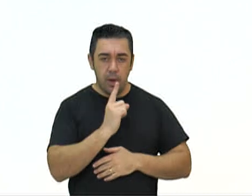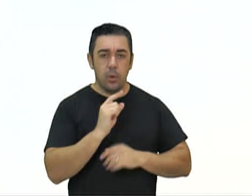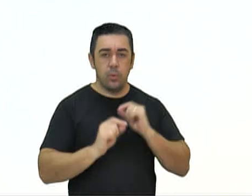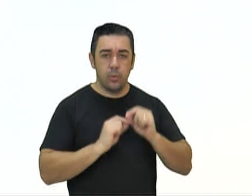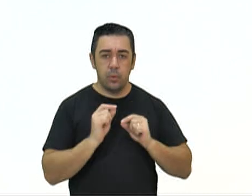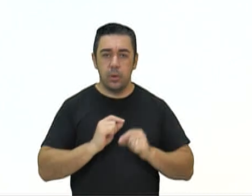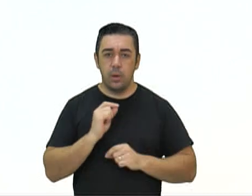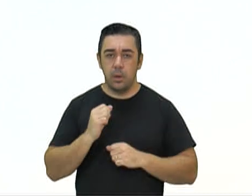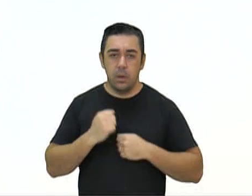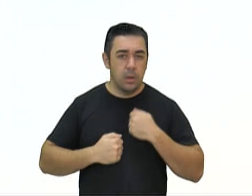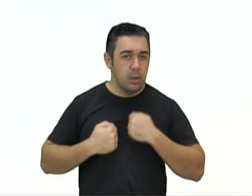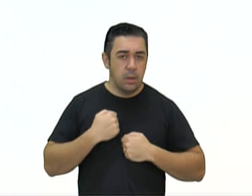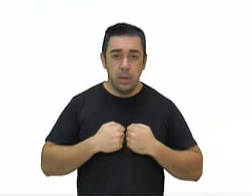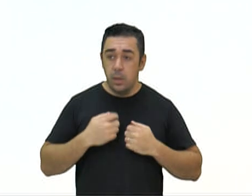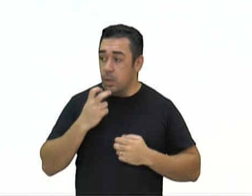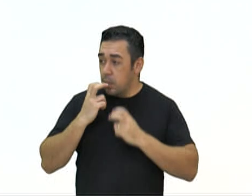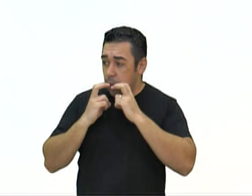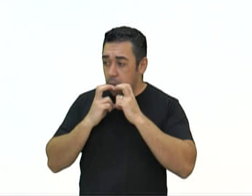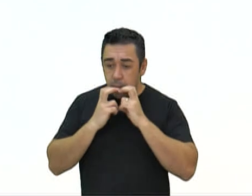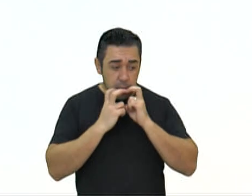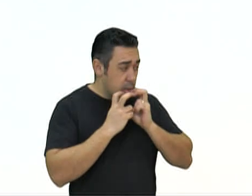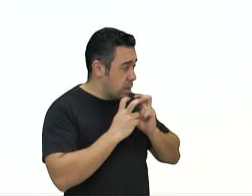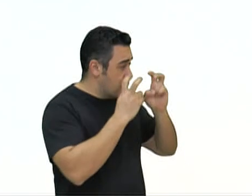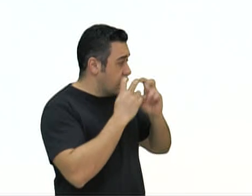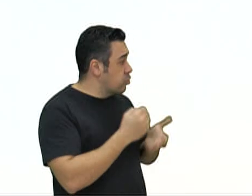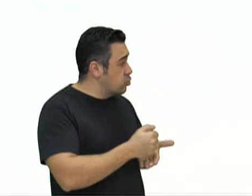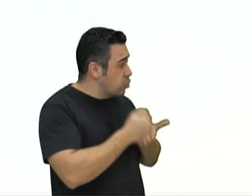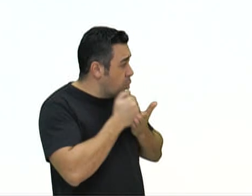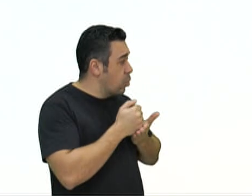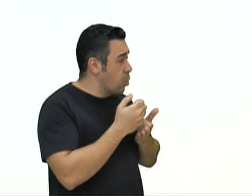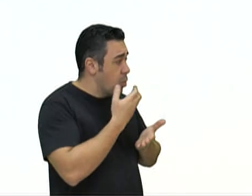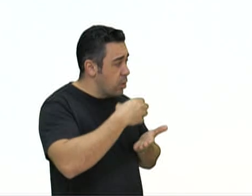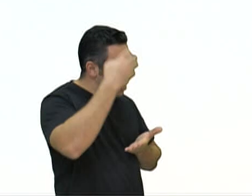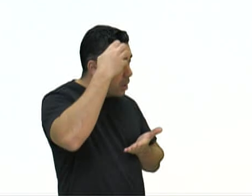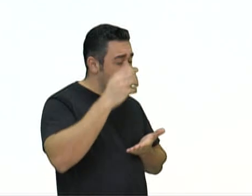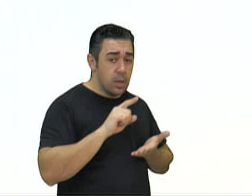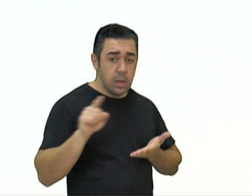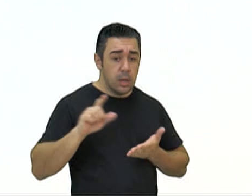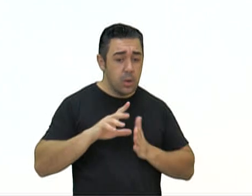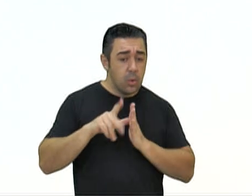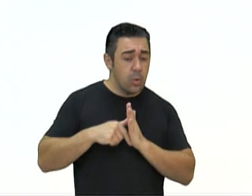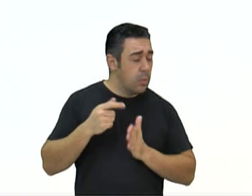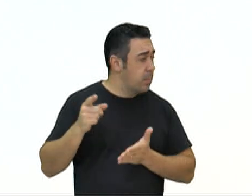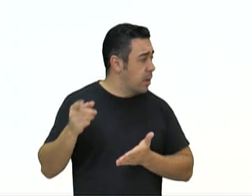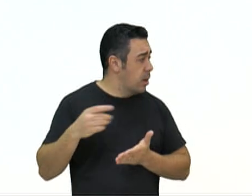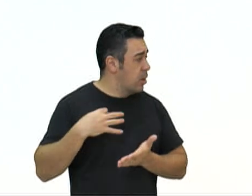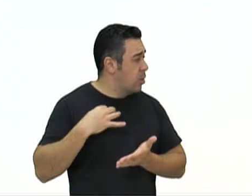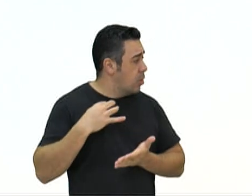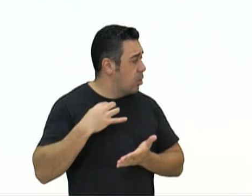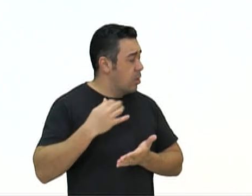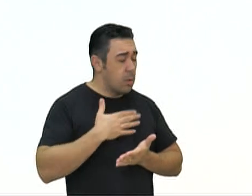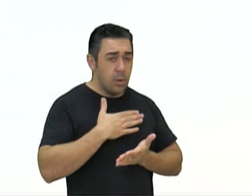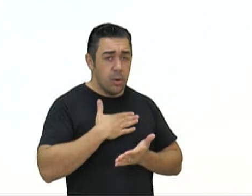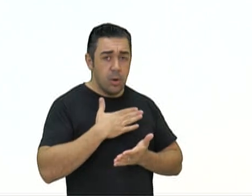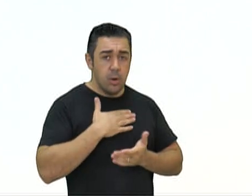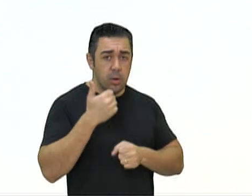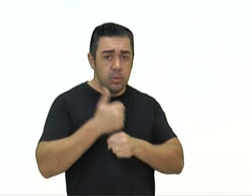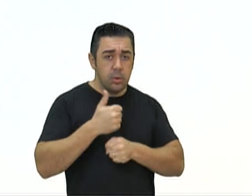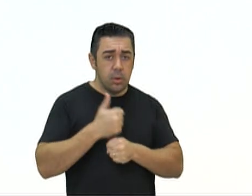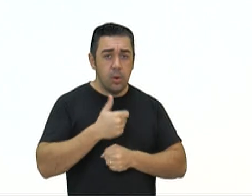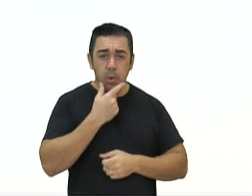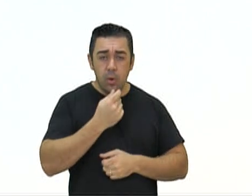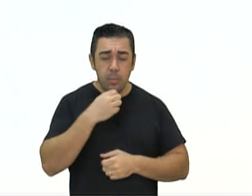com ar aflito, e grita: "Socorro, majestade! Roubaram as roupas ao meu amo, o